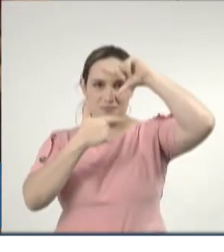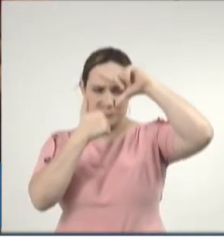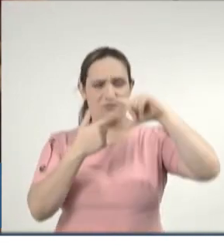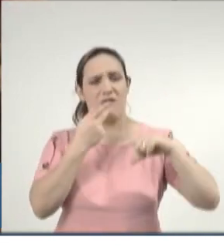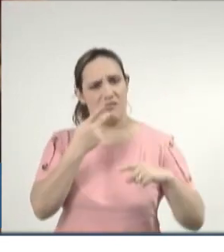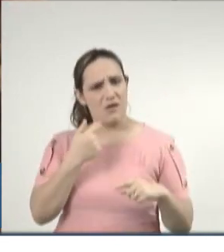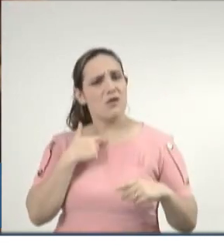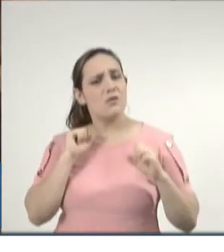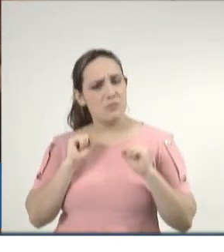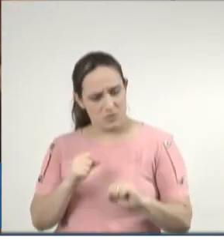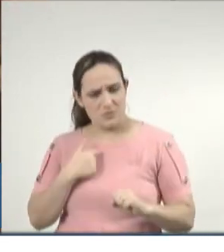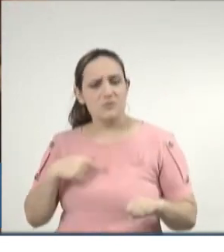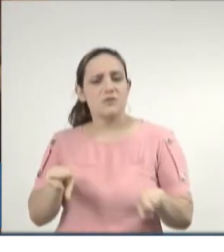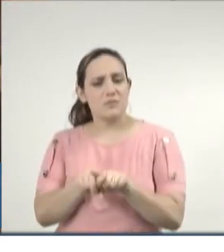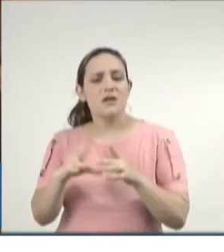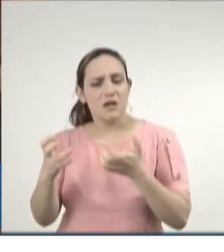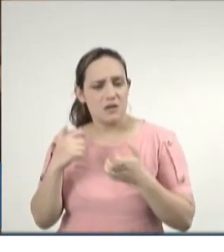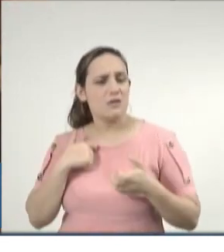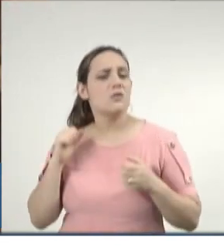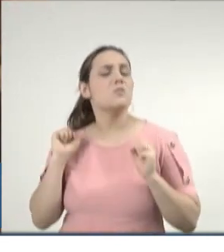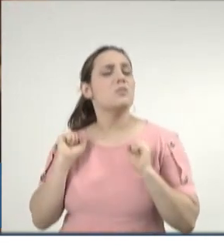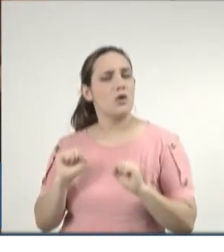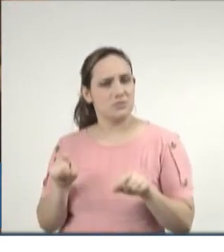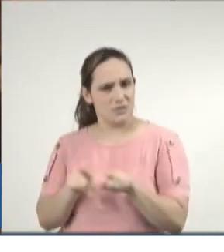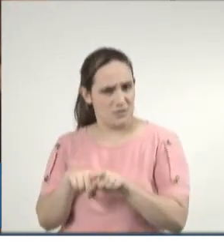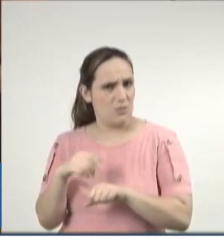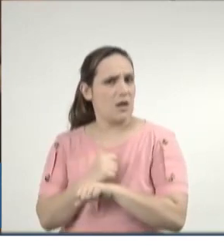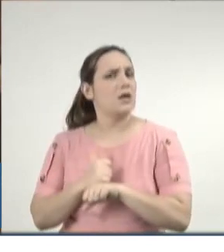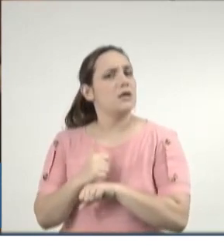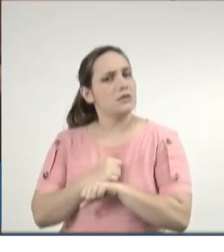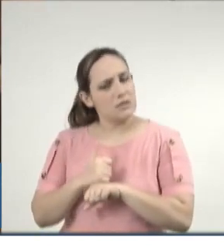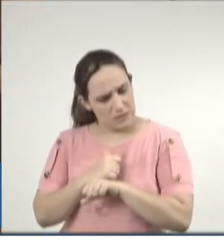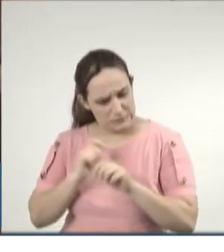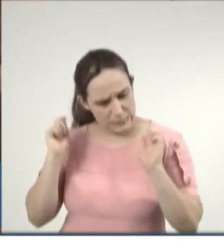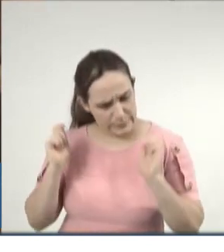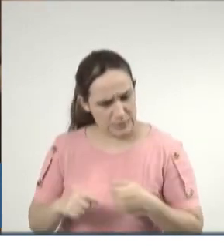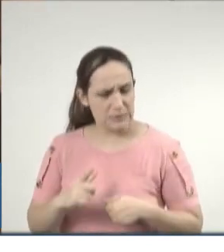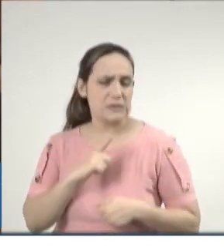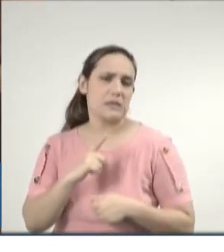também posso, eu também quero, também sou qualificada